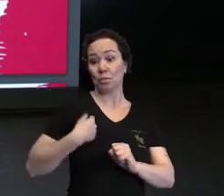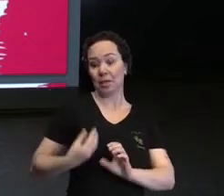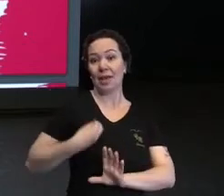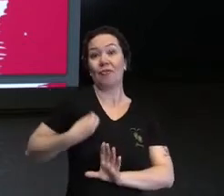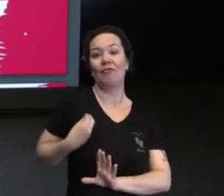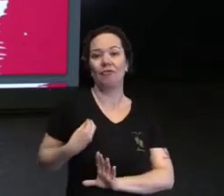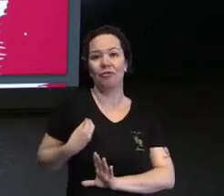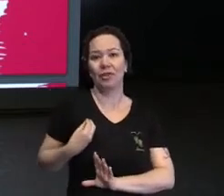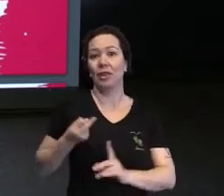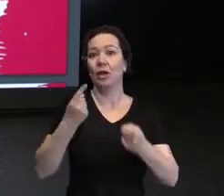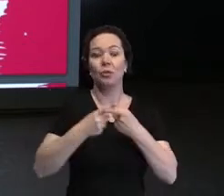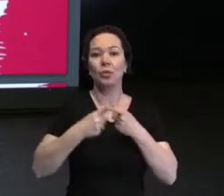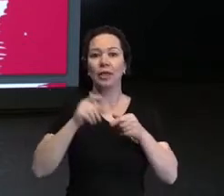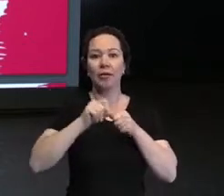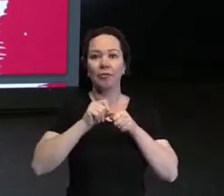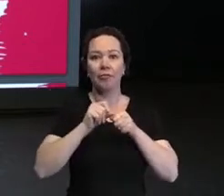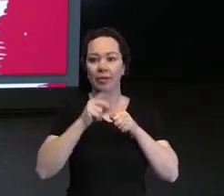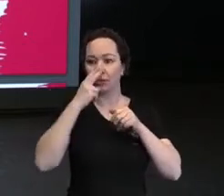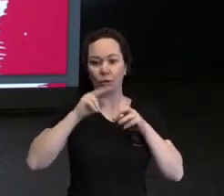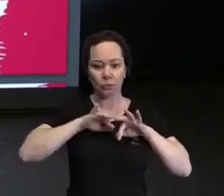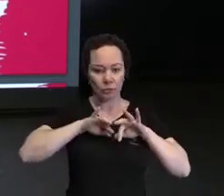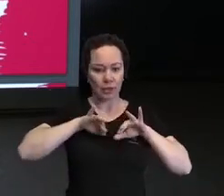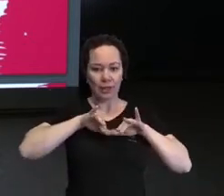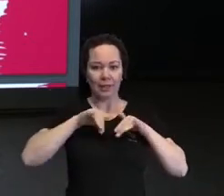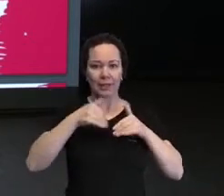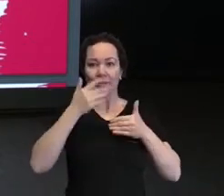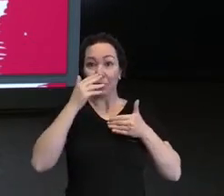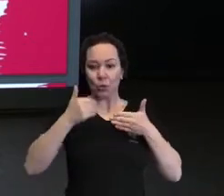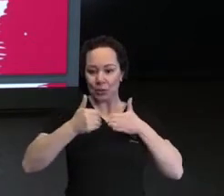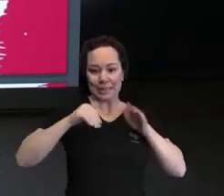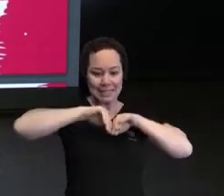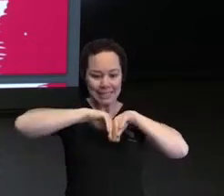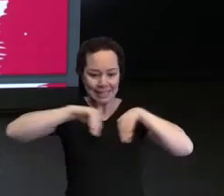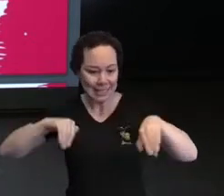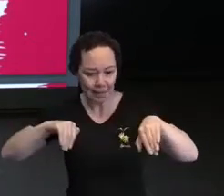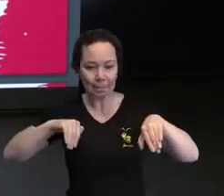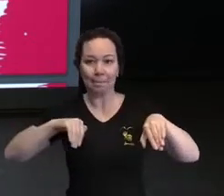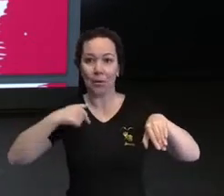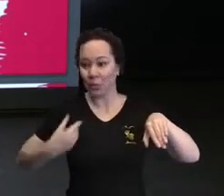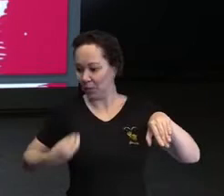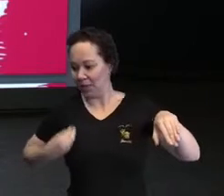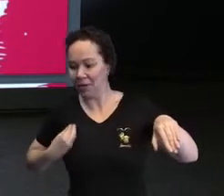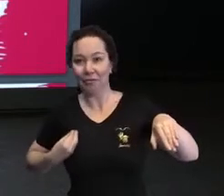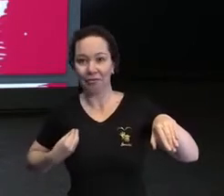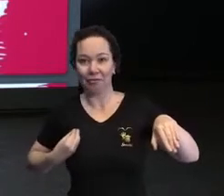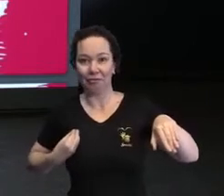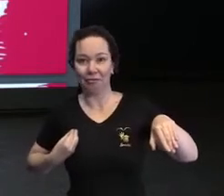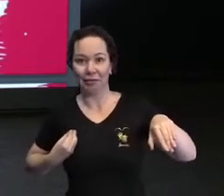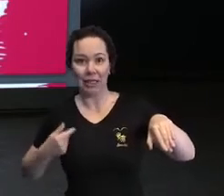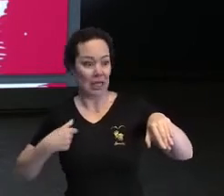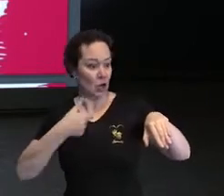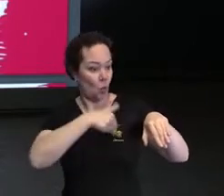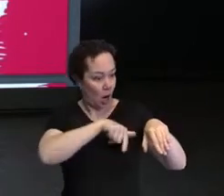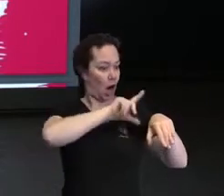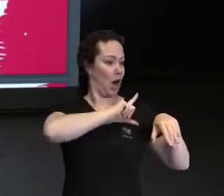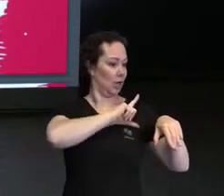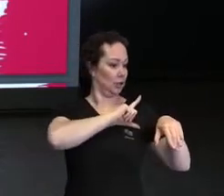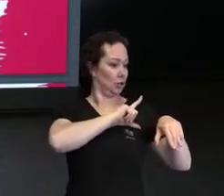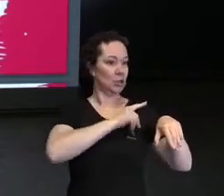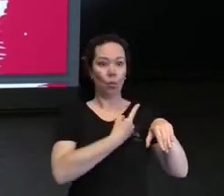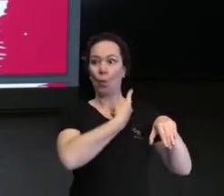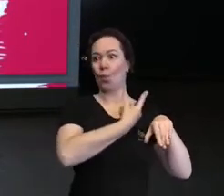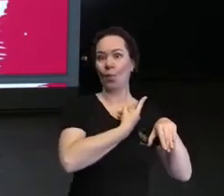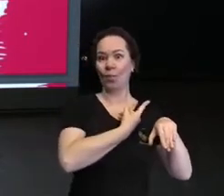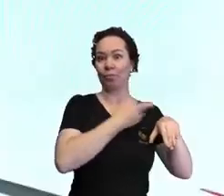vida porque ele foi o divisor de água não porque eu sou ideia Isadora dele não ele foi um divisor de águas porque eu comecei a conhecer os meus irmãos pretos com deficiência E